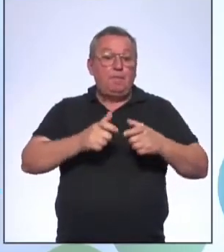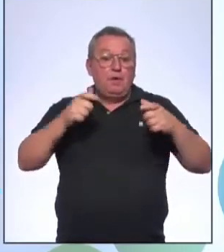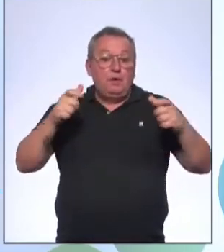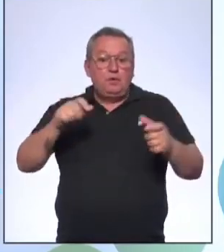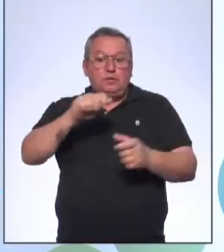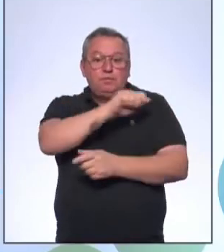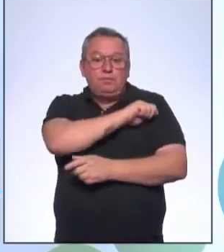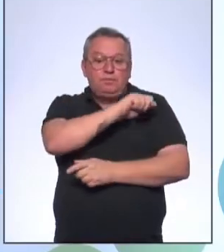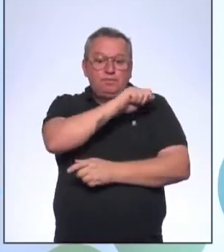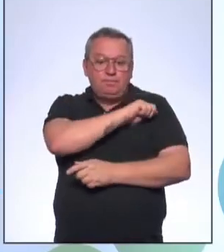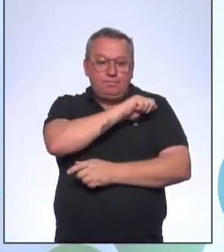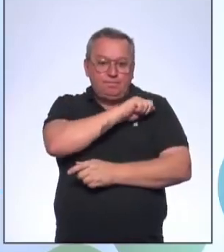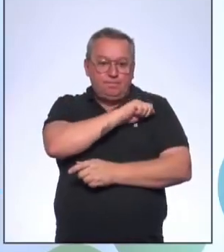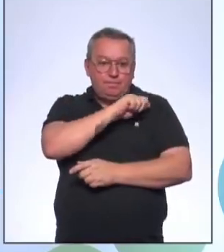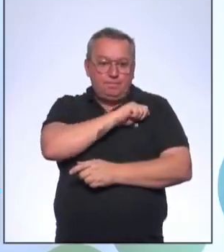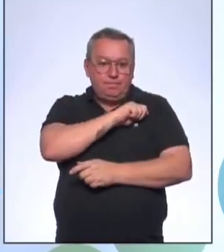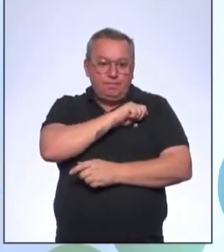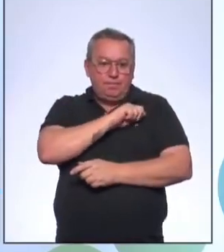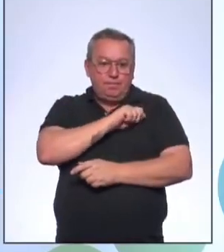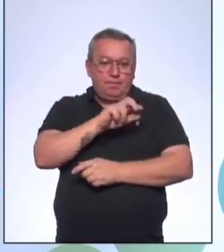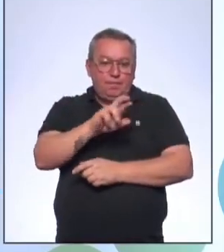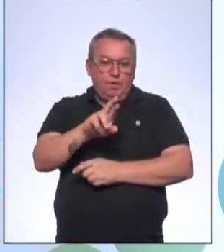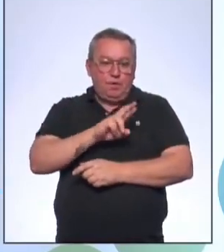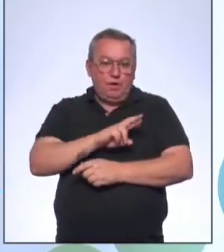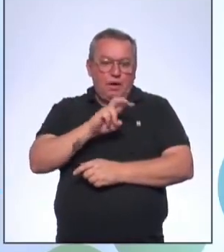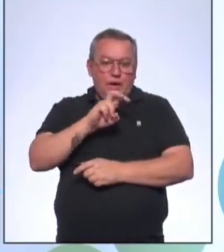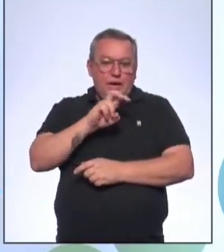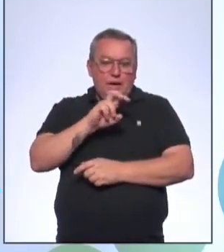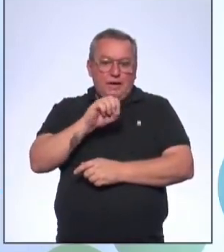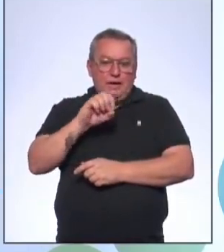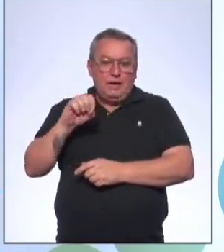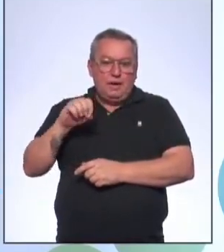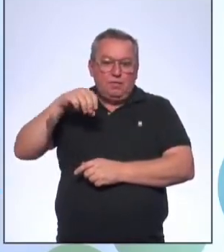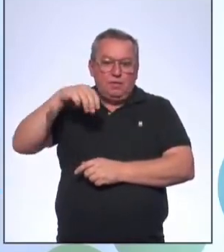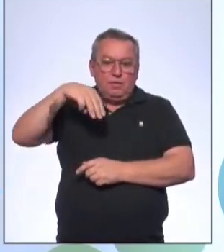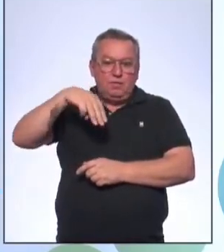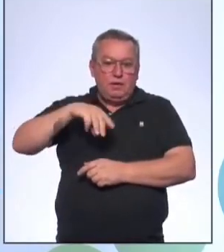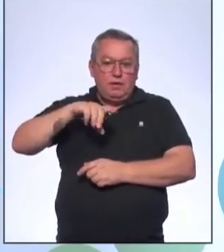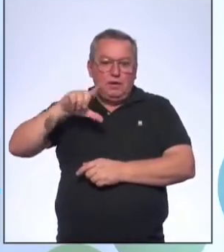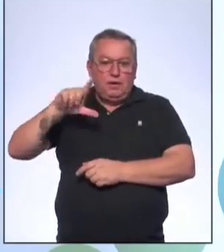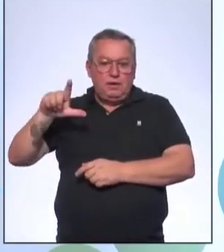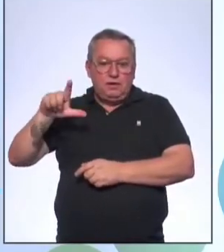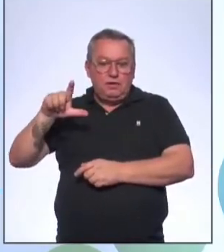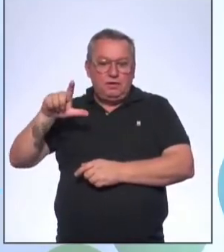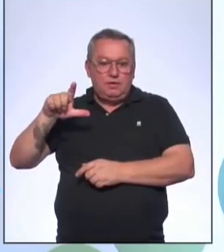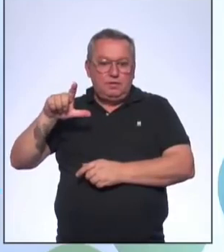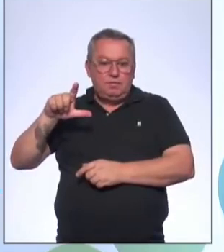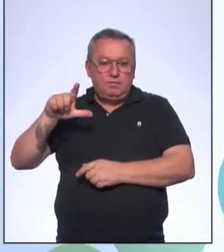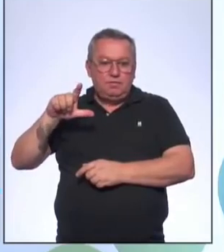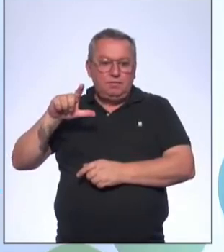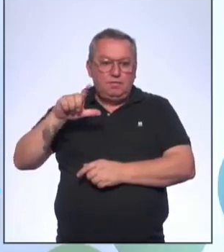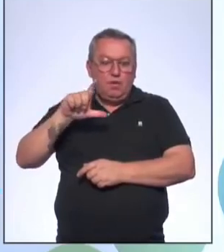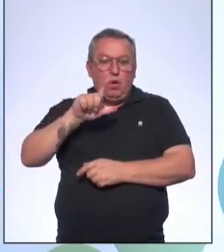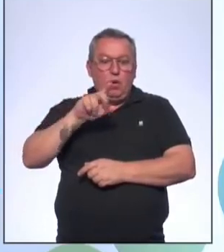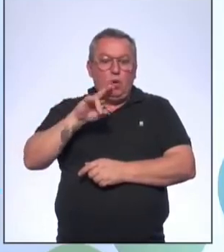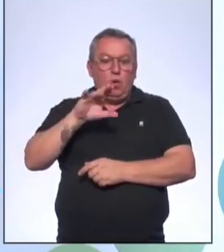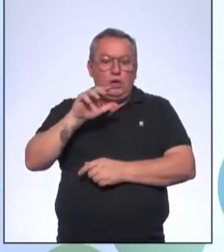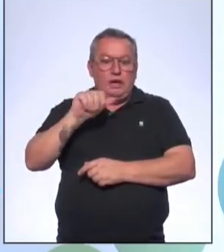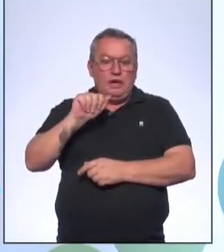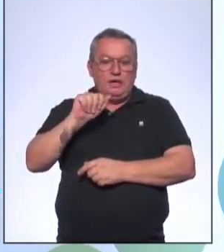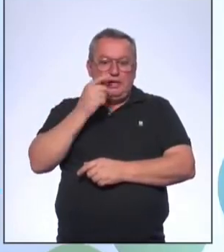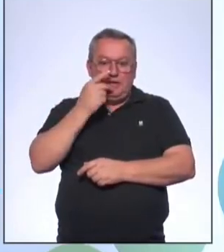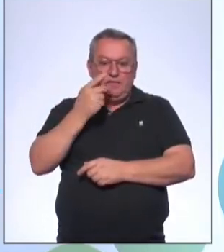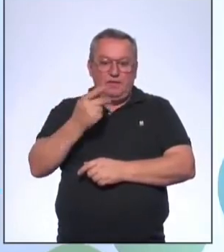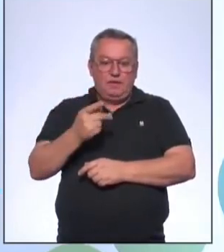maioria respondeu 500 mililitros, ml. O Lucas